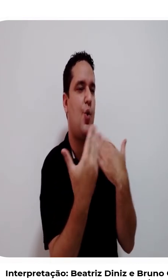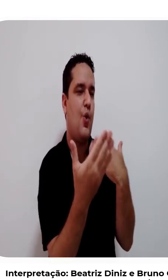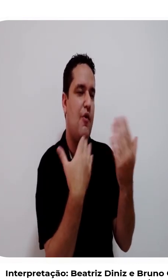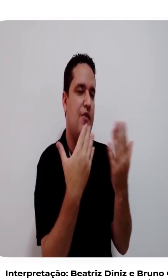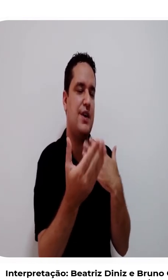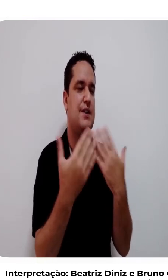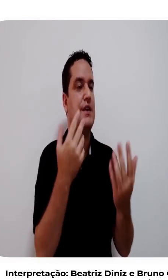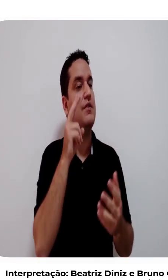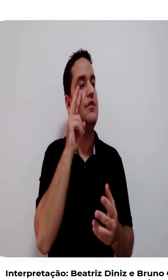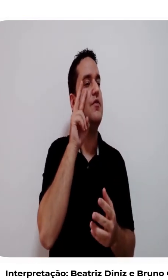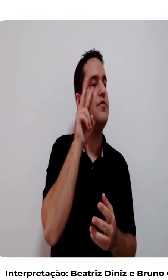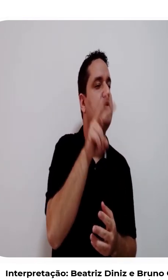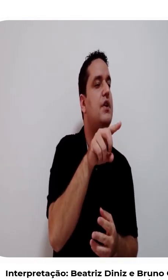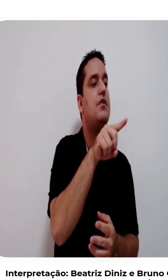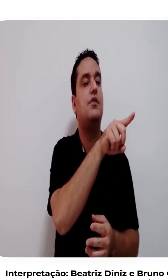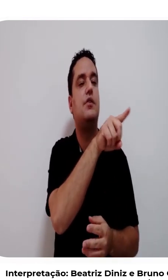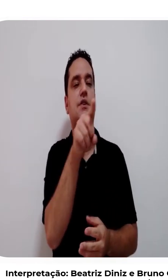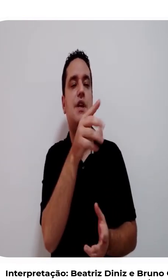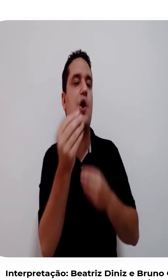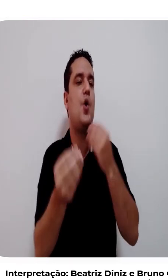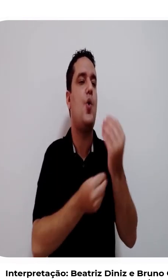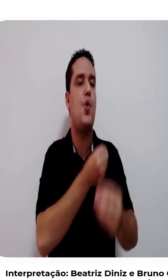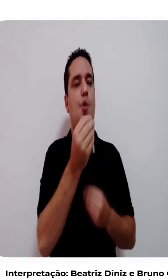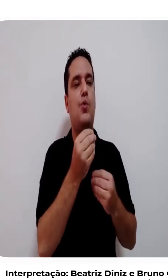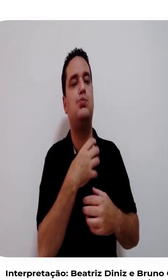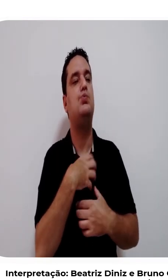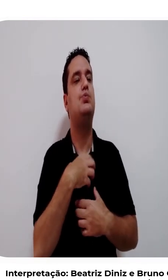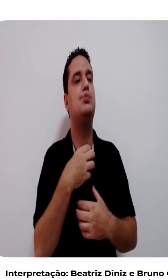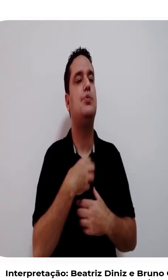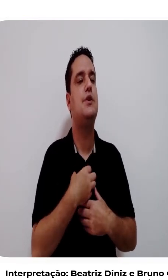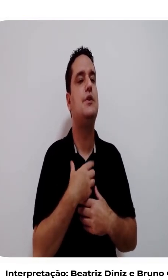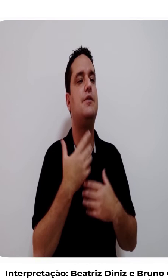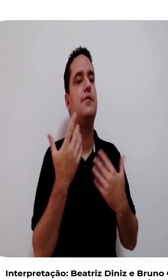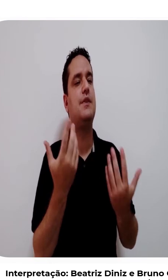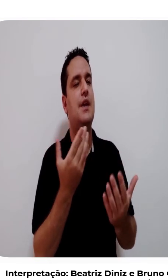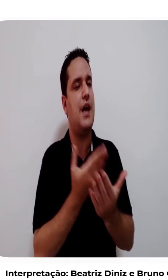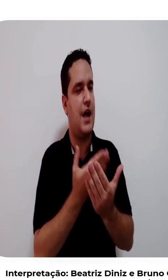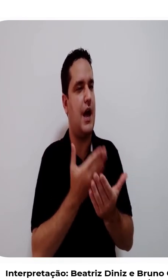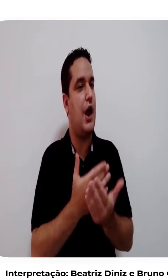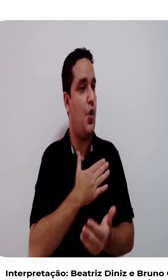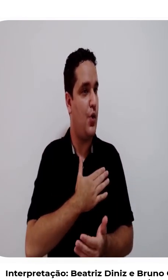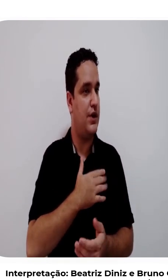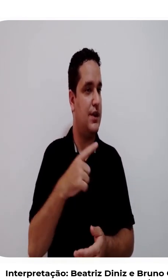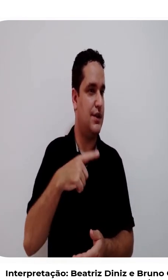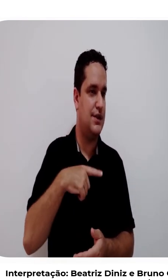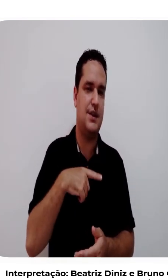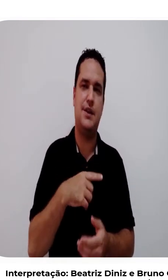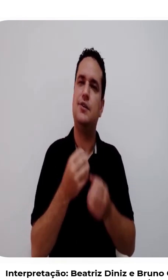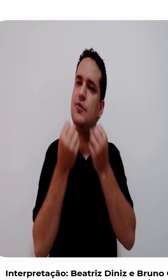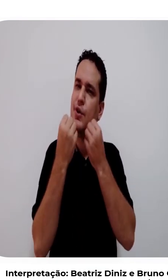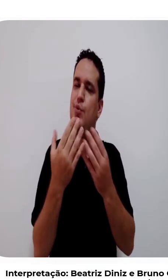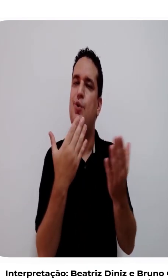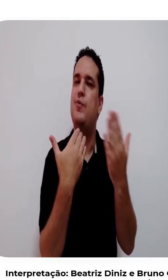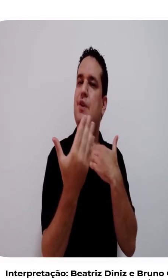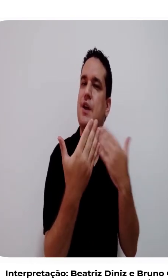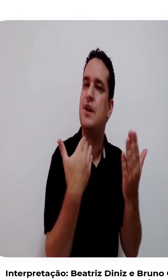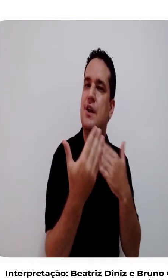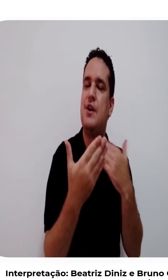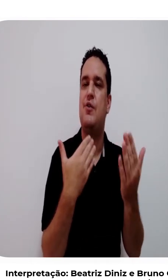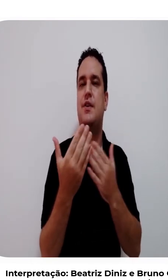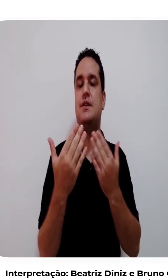pouquinho ali como tem sido as aulas para eles. Mas também vamos focar nos que estão